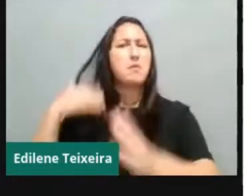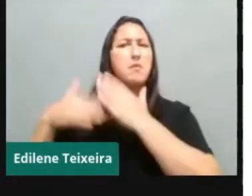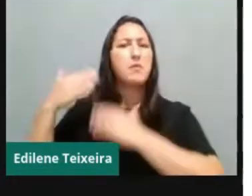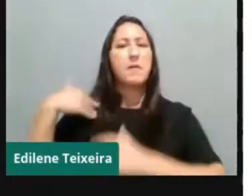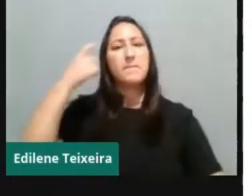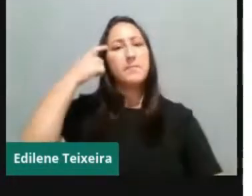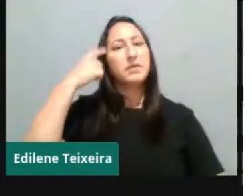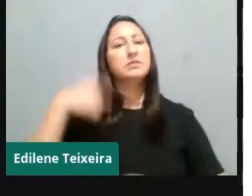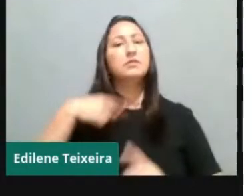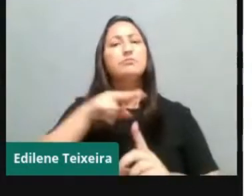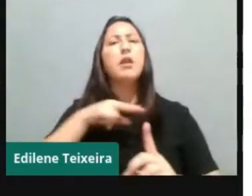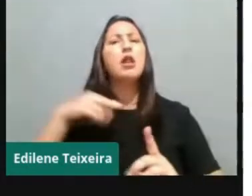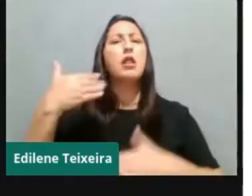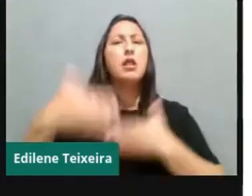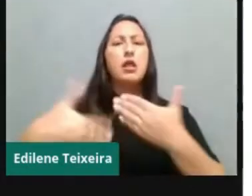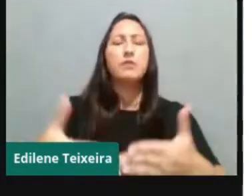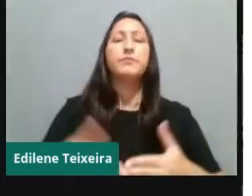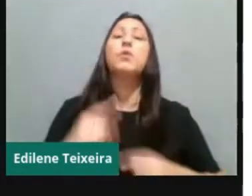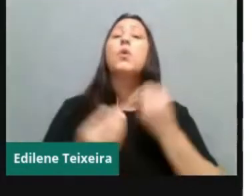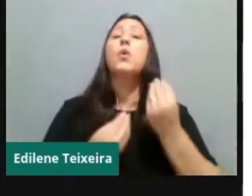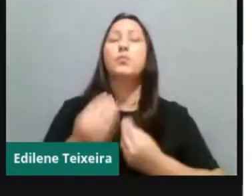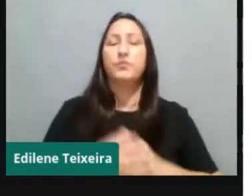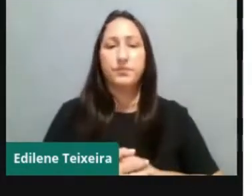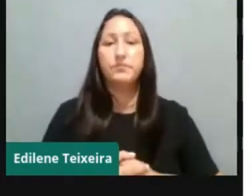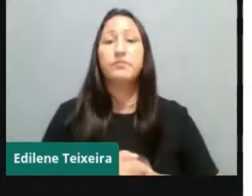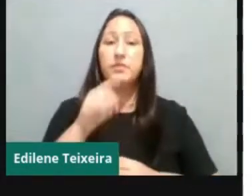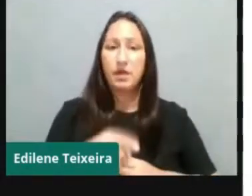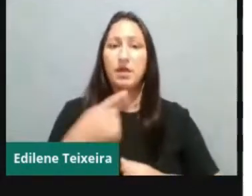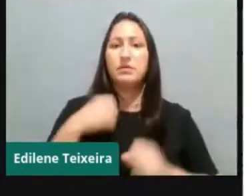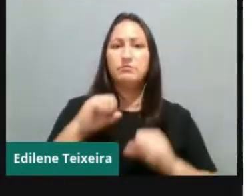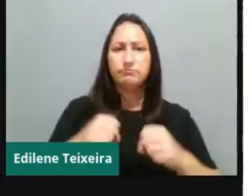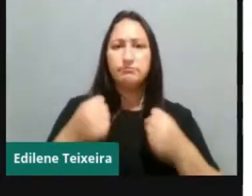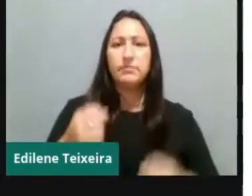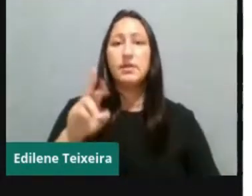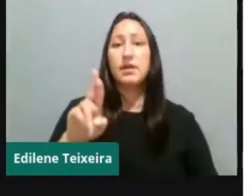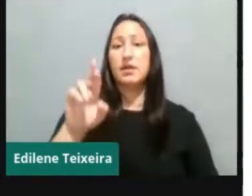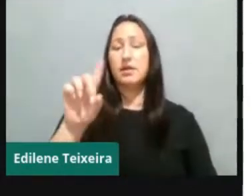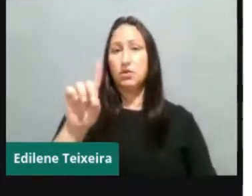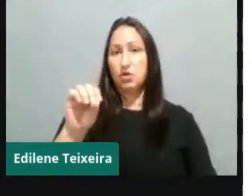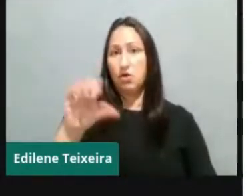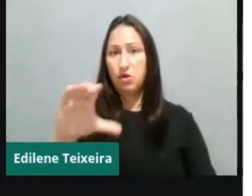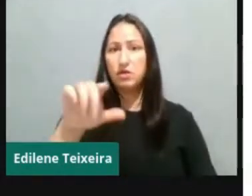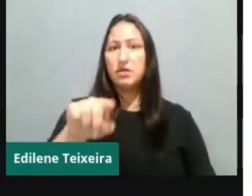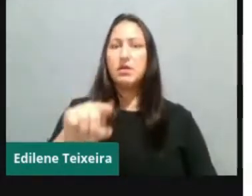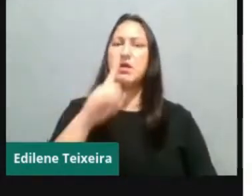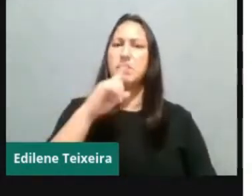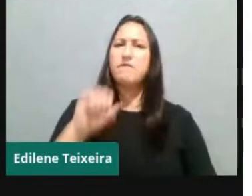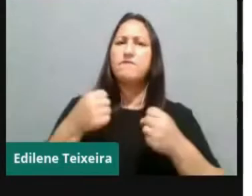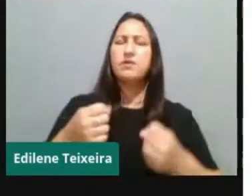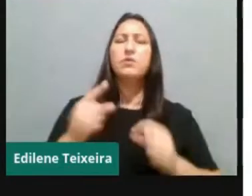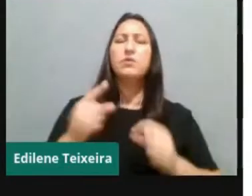mentais, então essa é uma ideia defendida pelo RDoc, de que as pessoas, na verdade, elas não são uma coisa ou outra, né, não